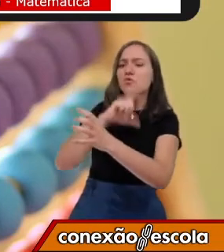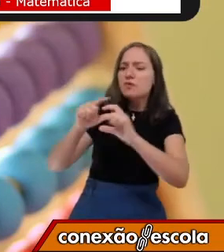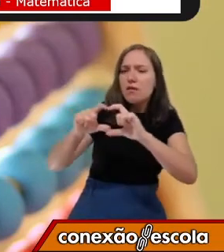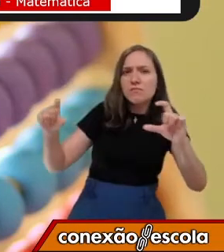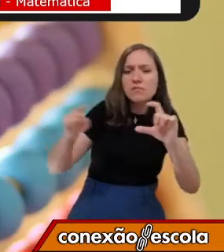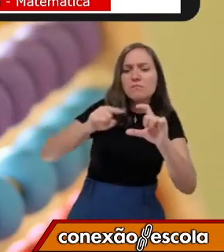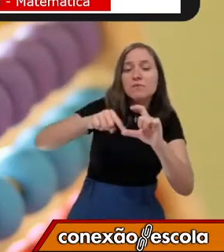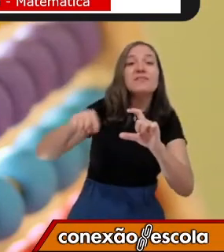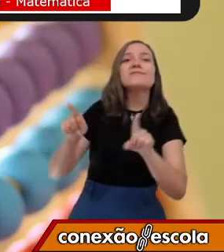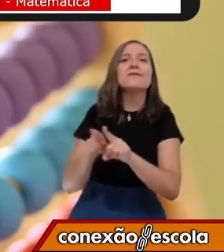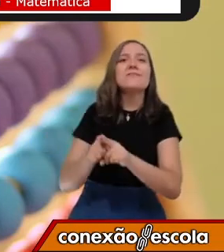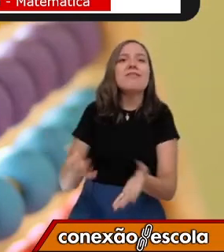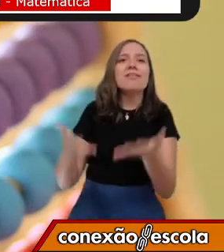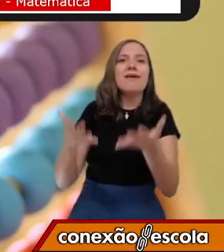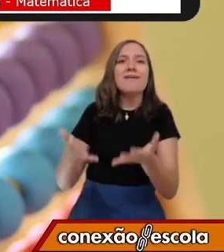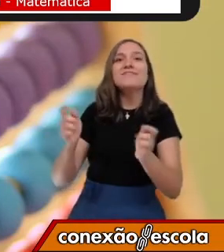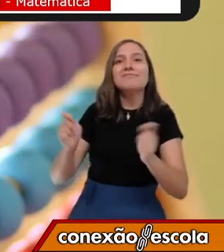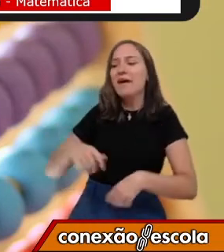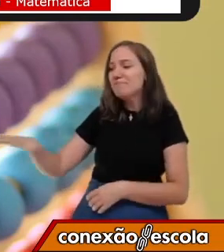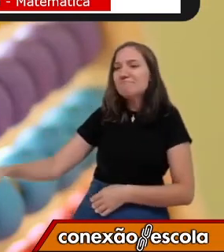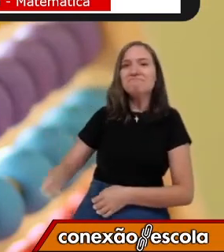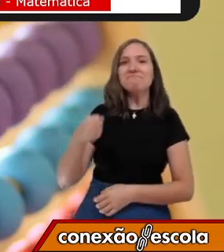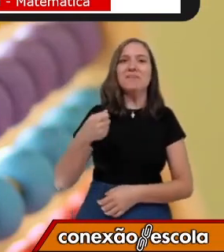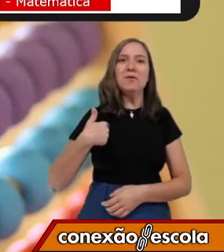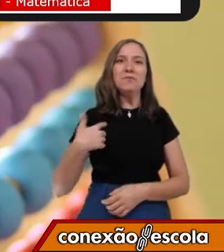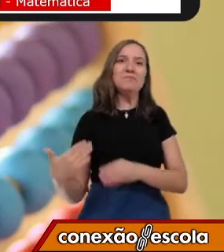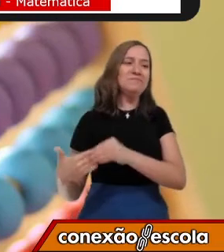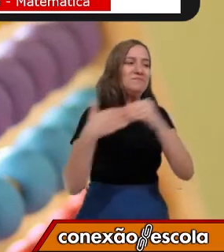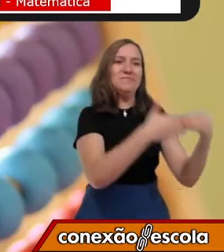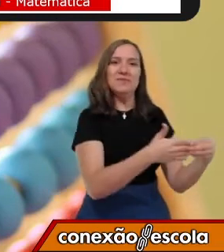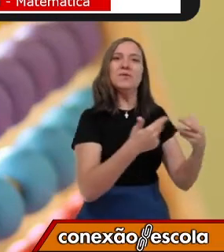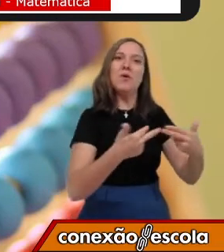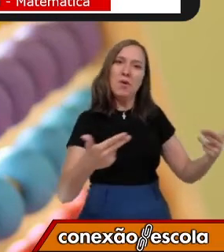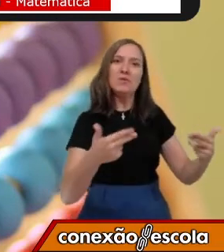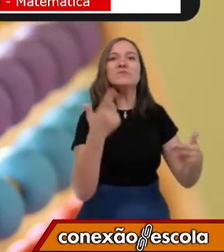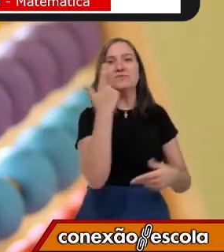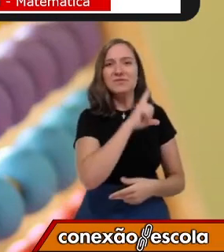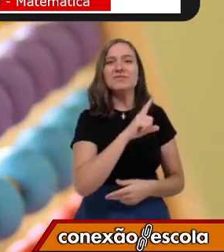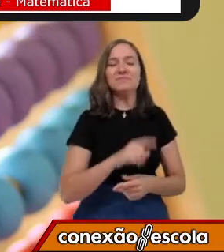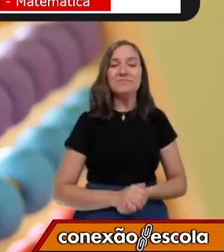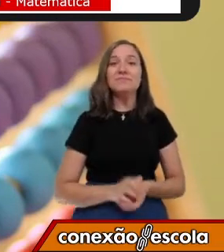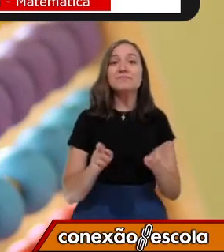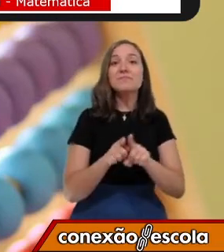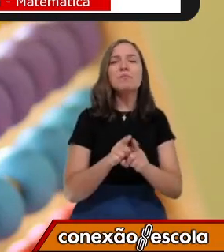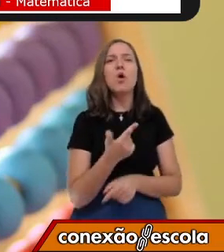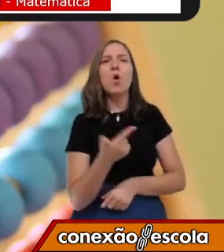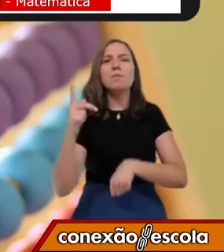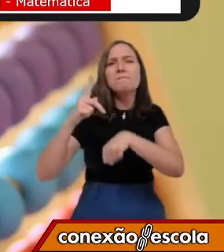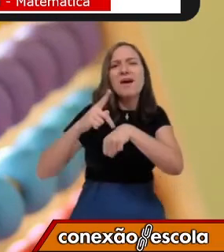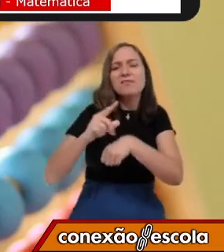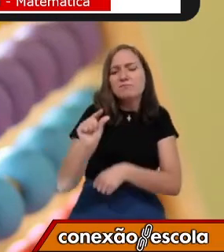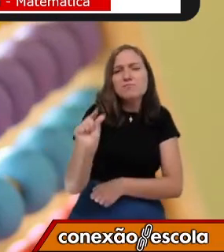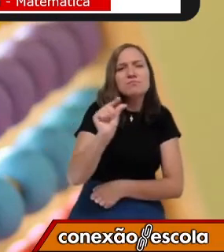locomover com ele. Uma outra forma bastante utilizada também era fazer contagem com pedrinhas. Inclusive, tem uma